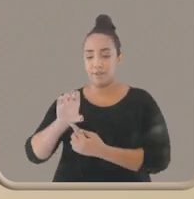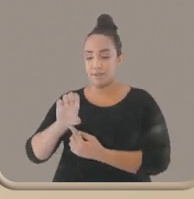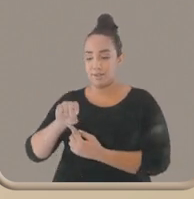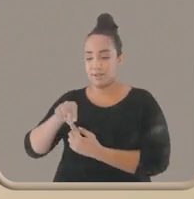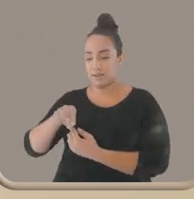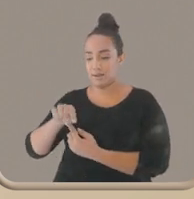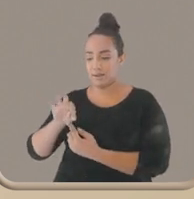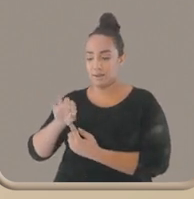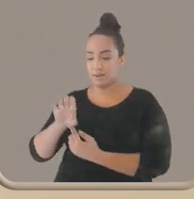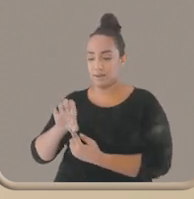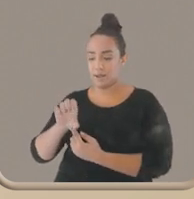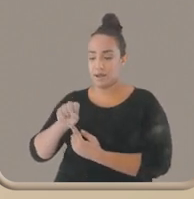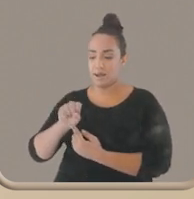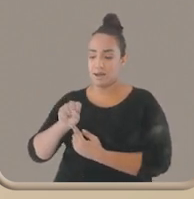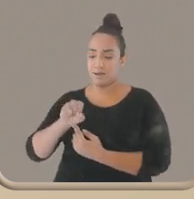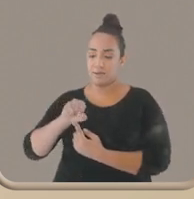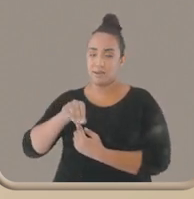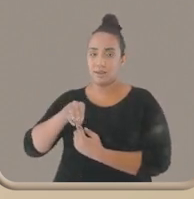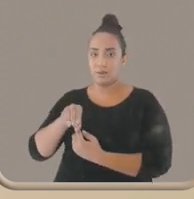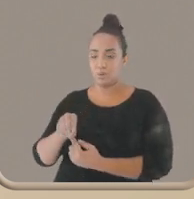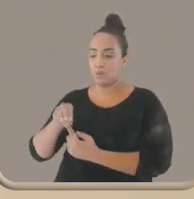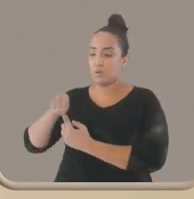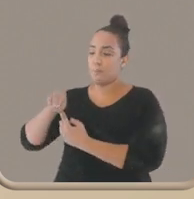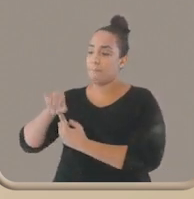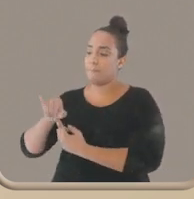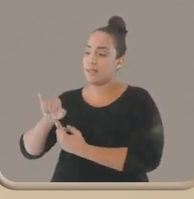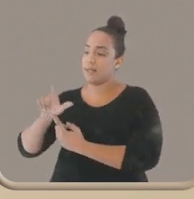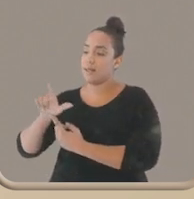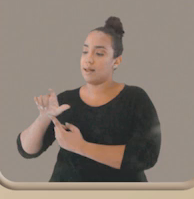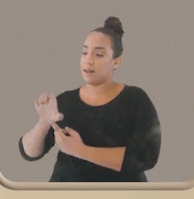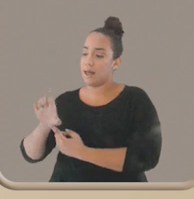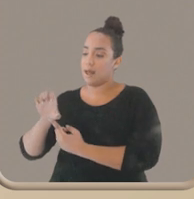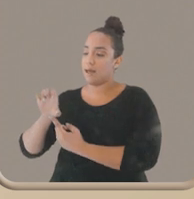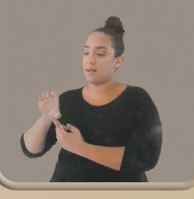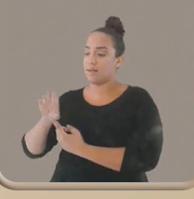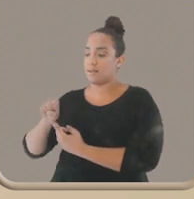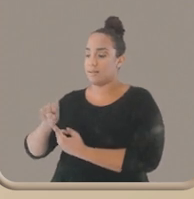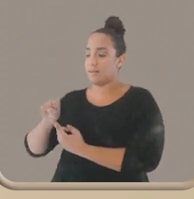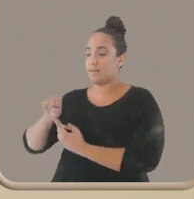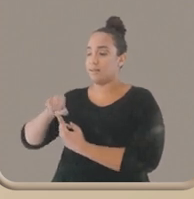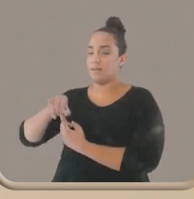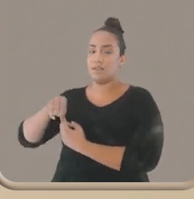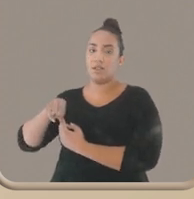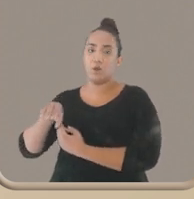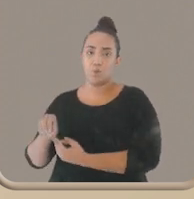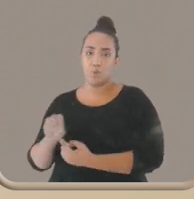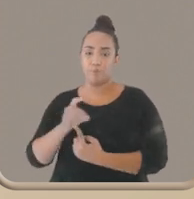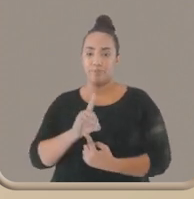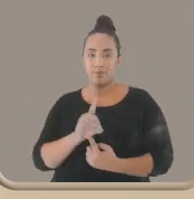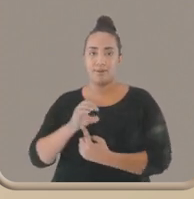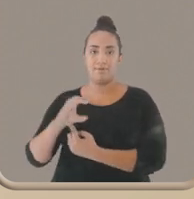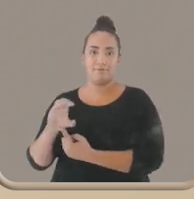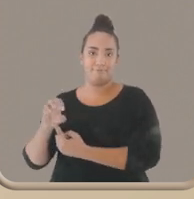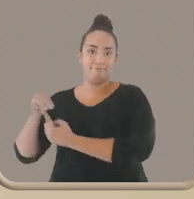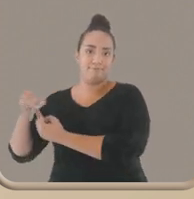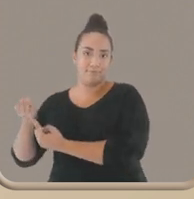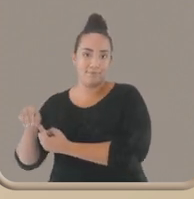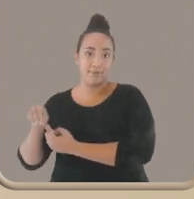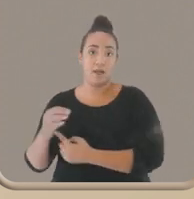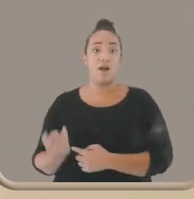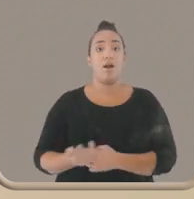e depois o milésimo. É muito comum utilizar os números decimais até a casa